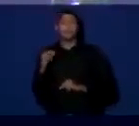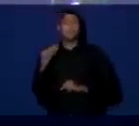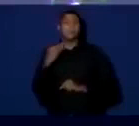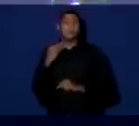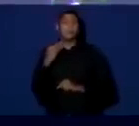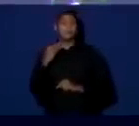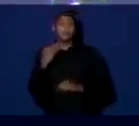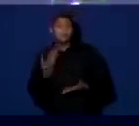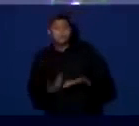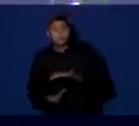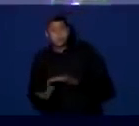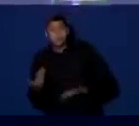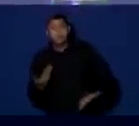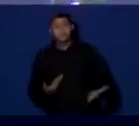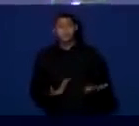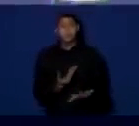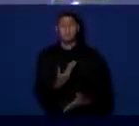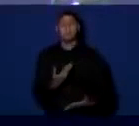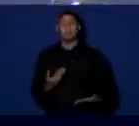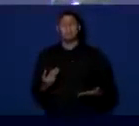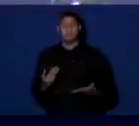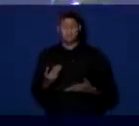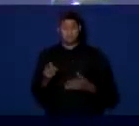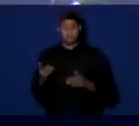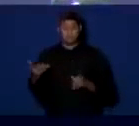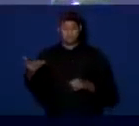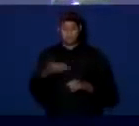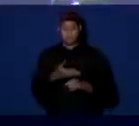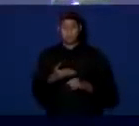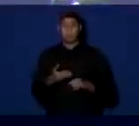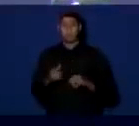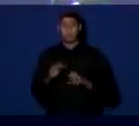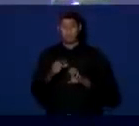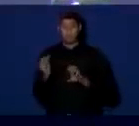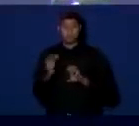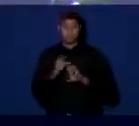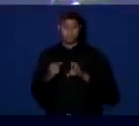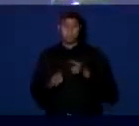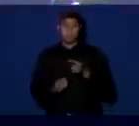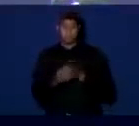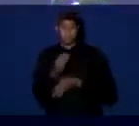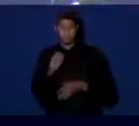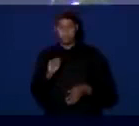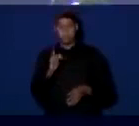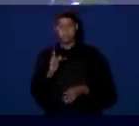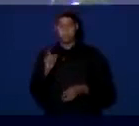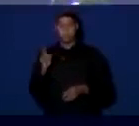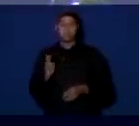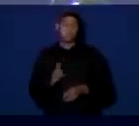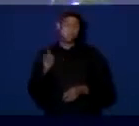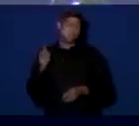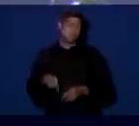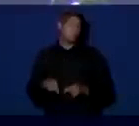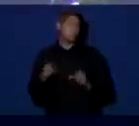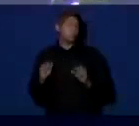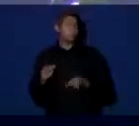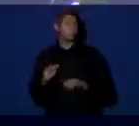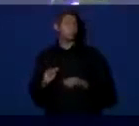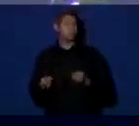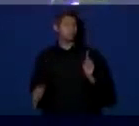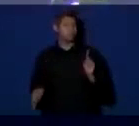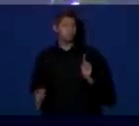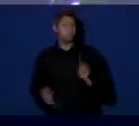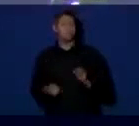bancos e saiu para empreender, criando a SPX. Foi um enorme